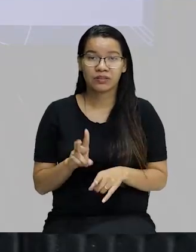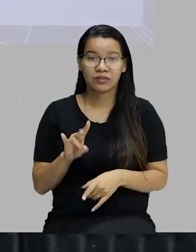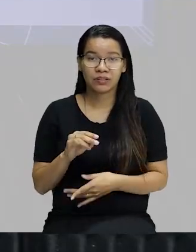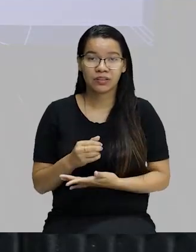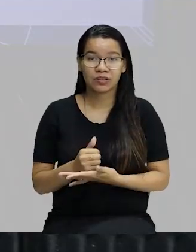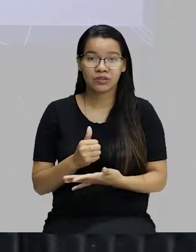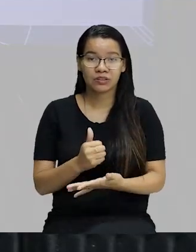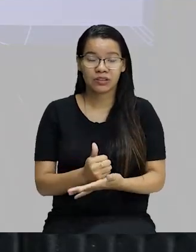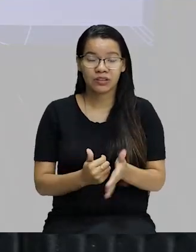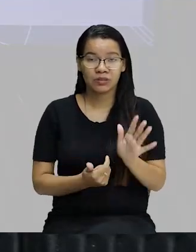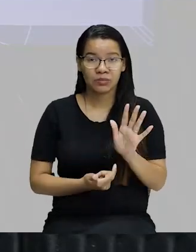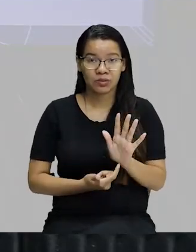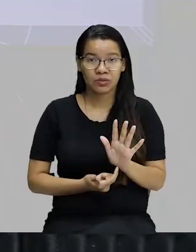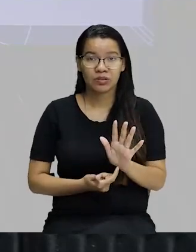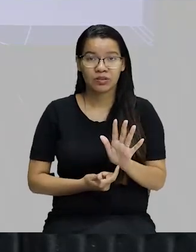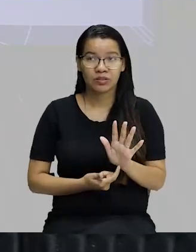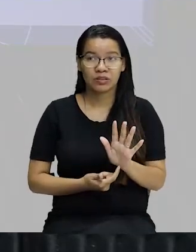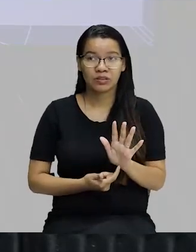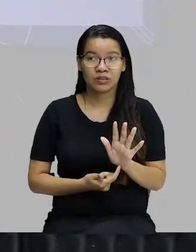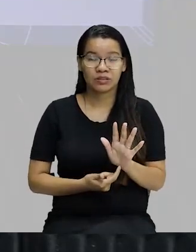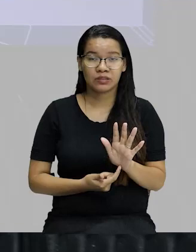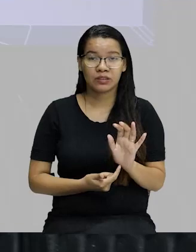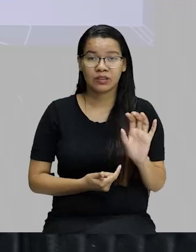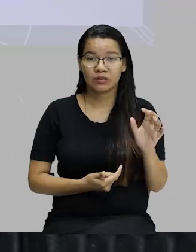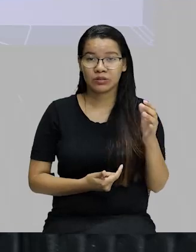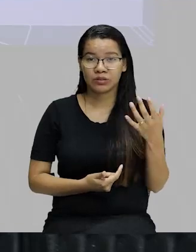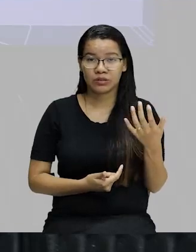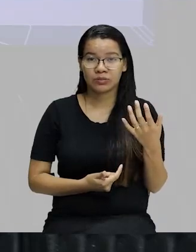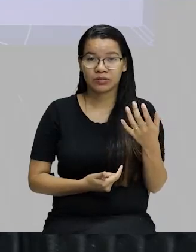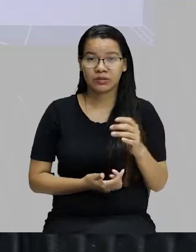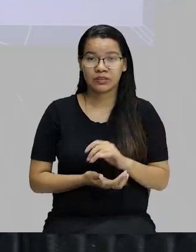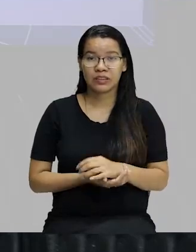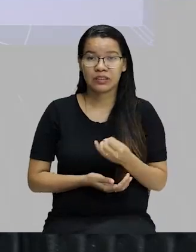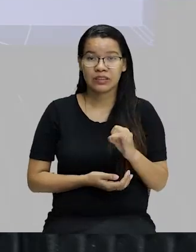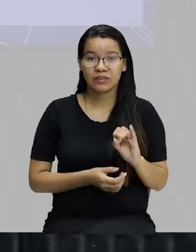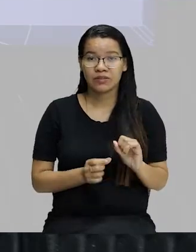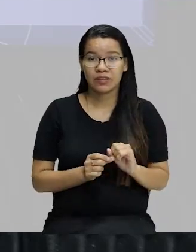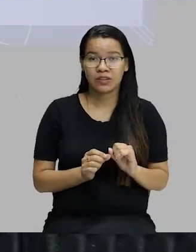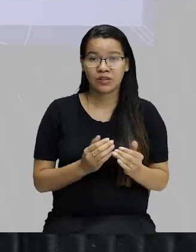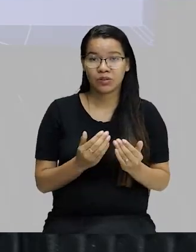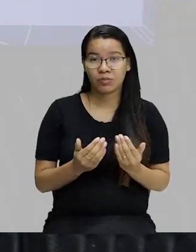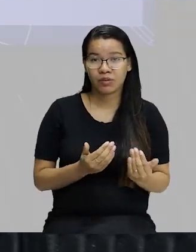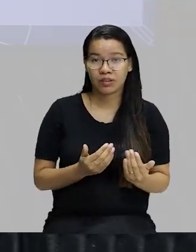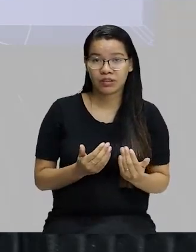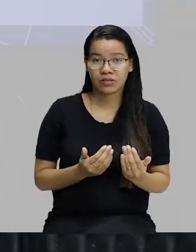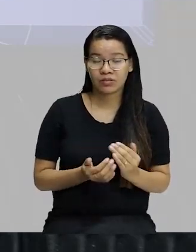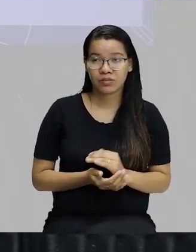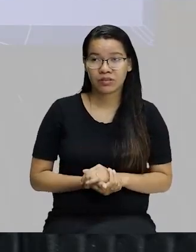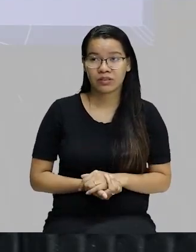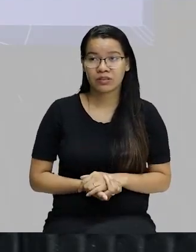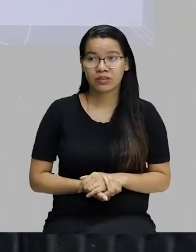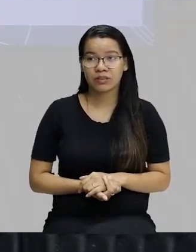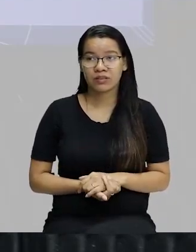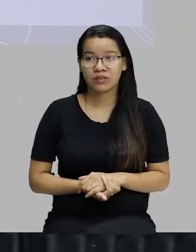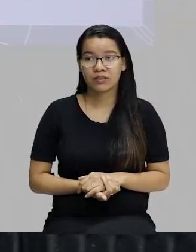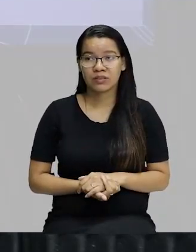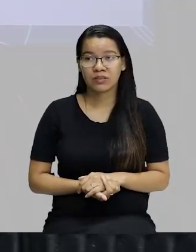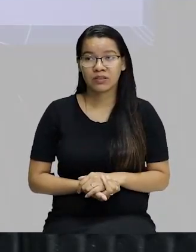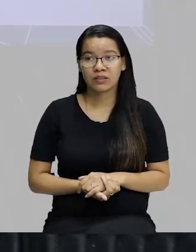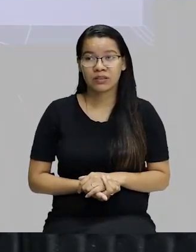a demonstração ou a ilustrar alguma situação, ou se ele está fazendo comparações, se está demonstrando alguma